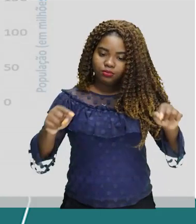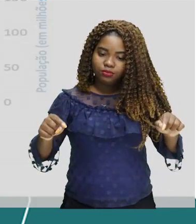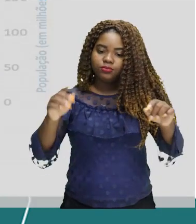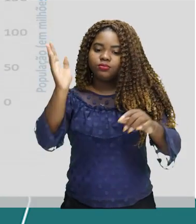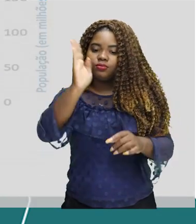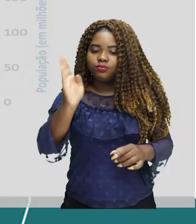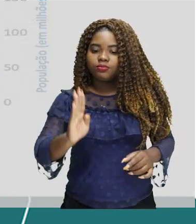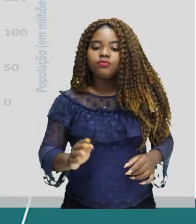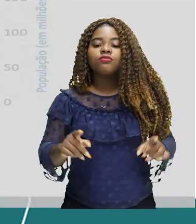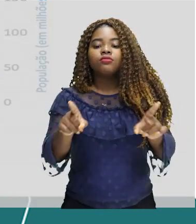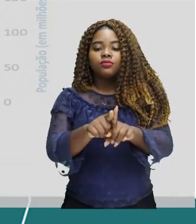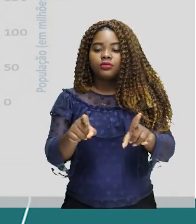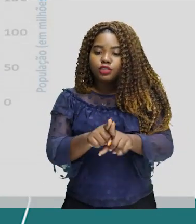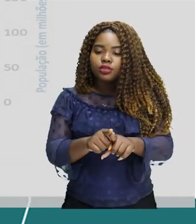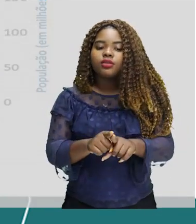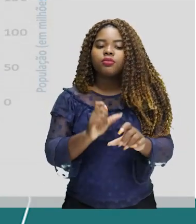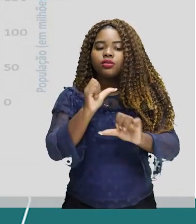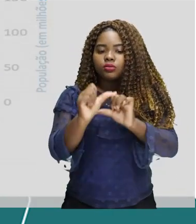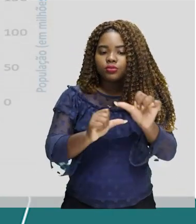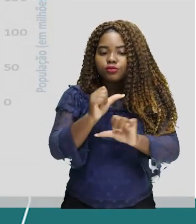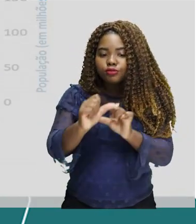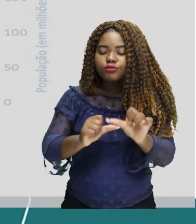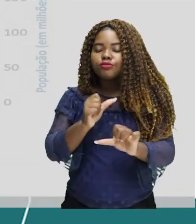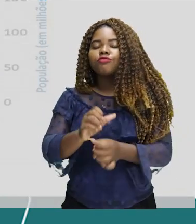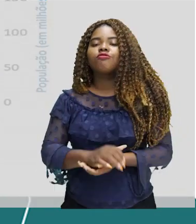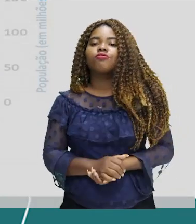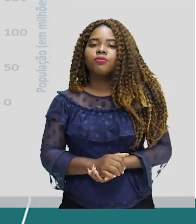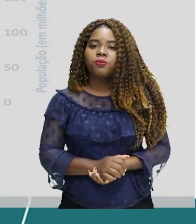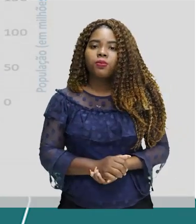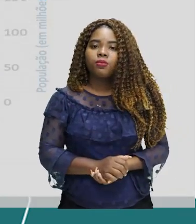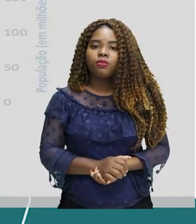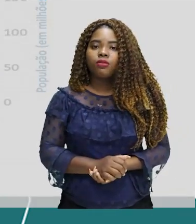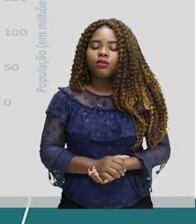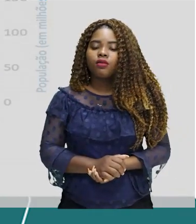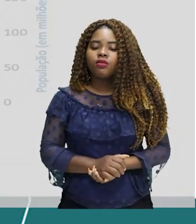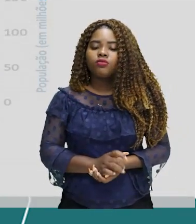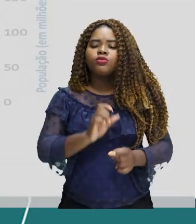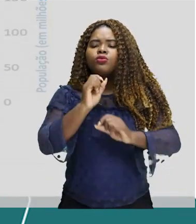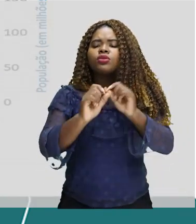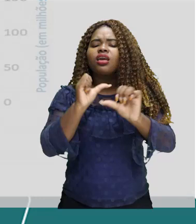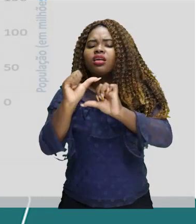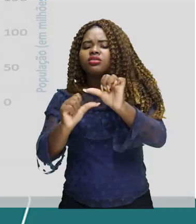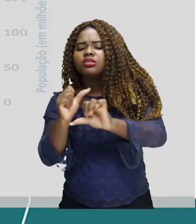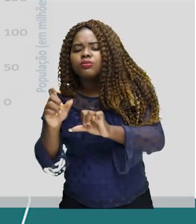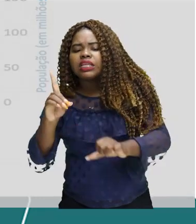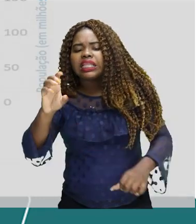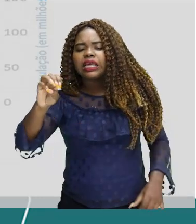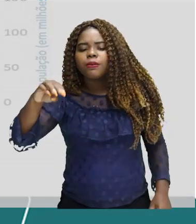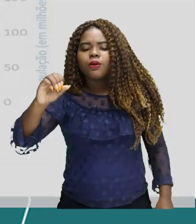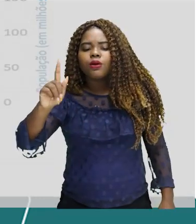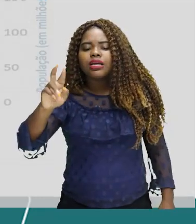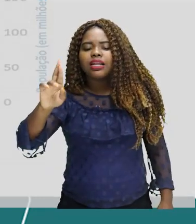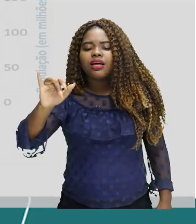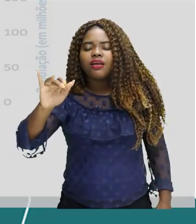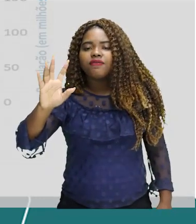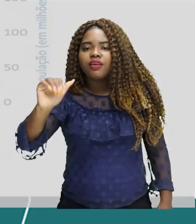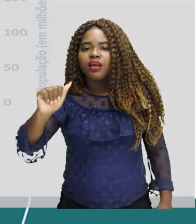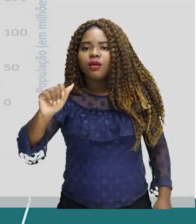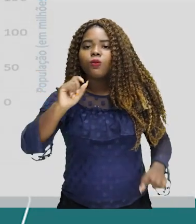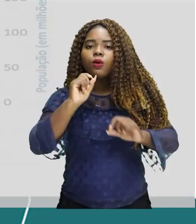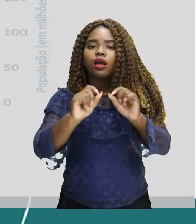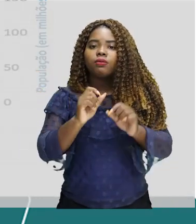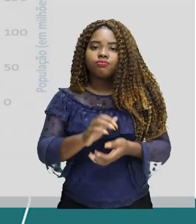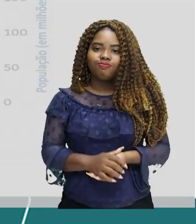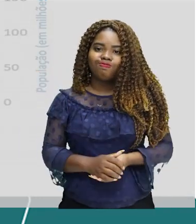brasileira e sobre a nossa transição demográfica. Primeira questão, Marcos, o que é essa transição demográfica que tu acabou de me citar?